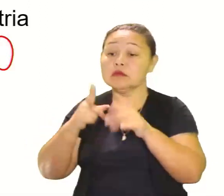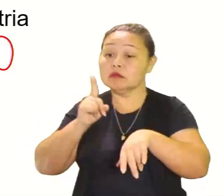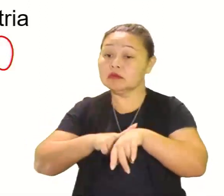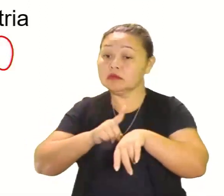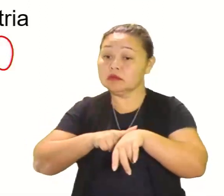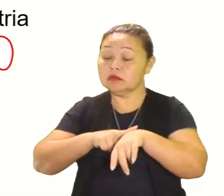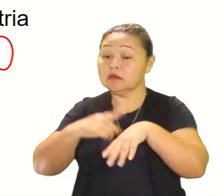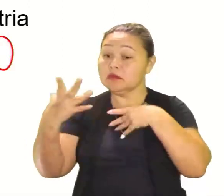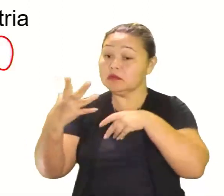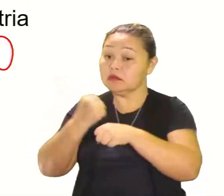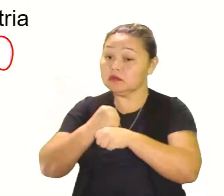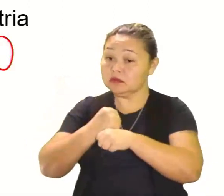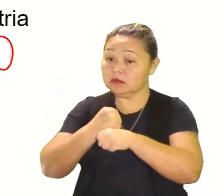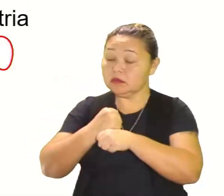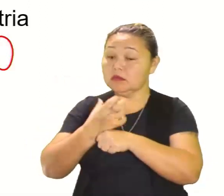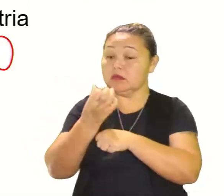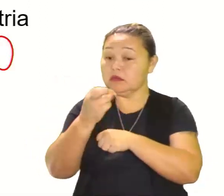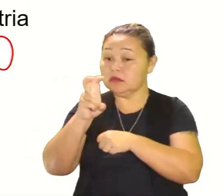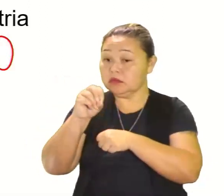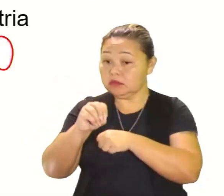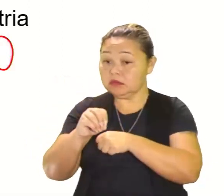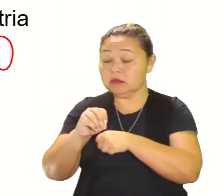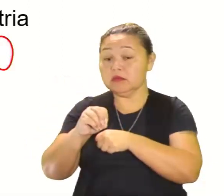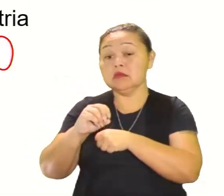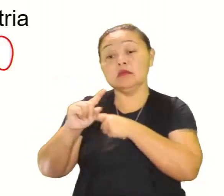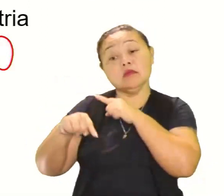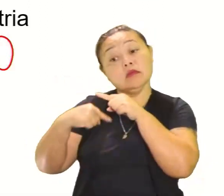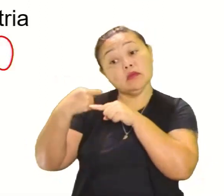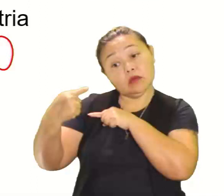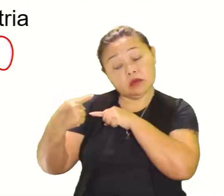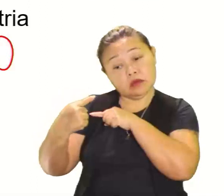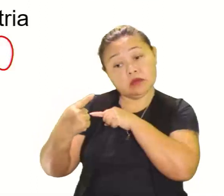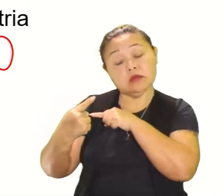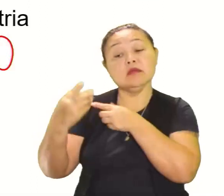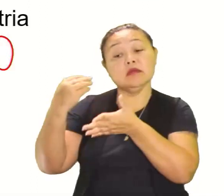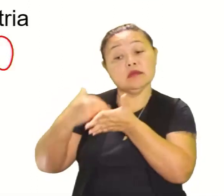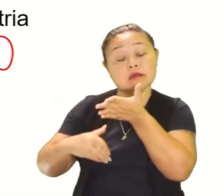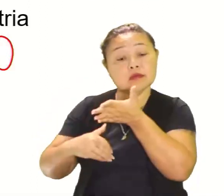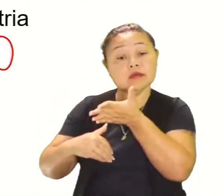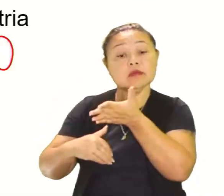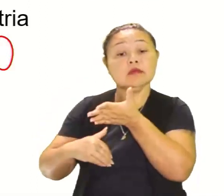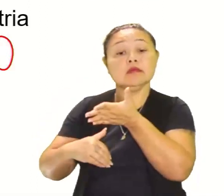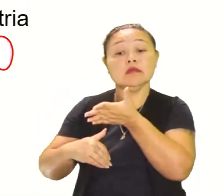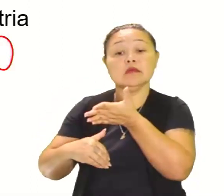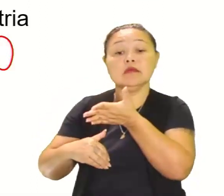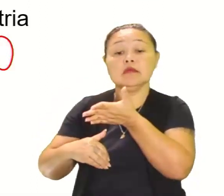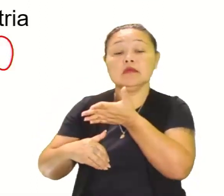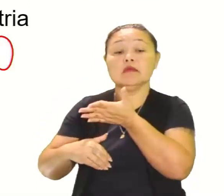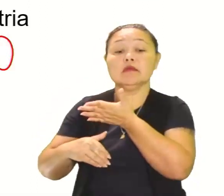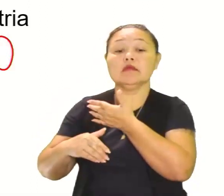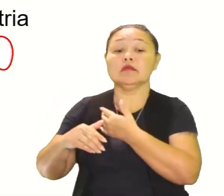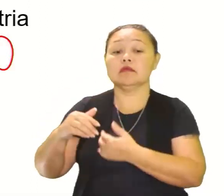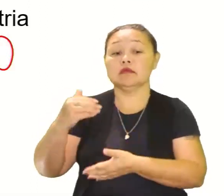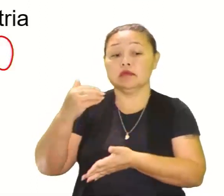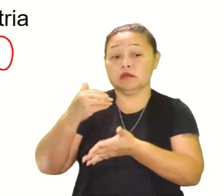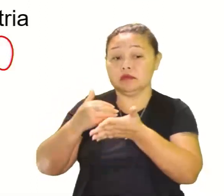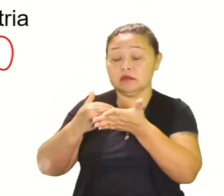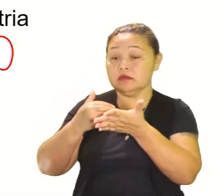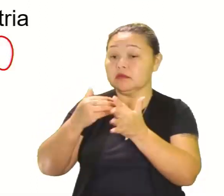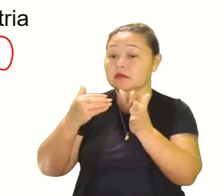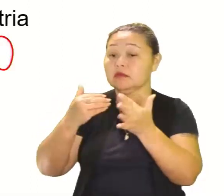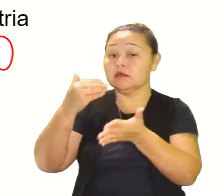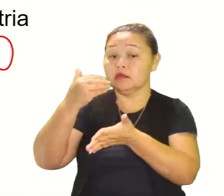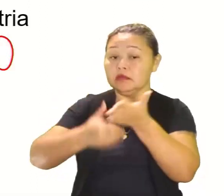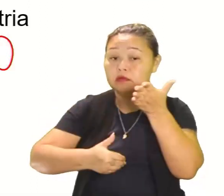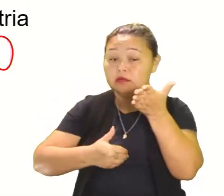em um momento a gente vai somar os 650, né? E no outro subtrair. Então, vamos ficar aqui com um